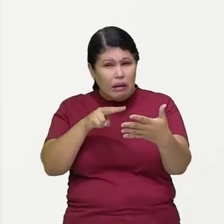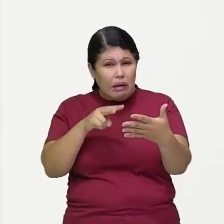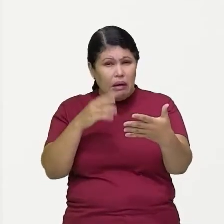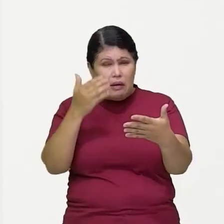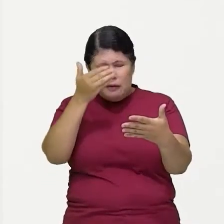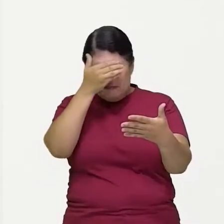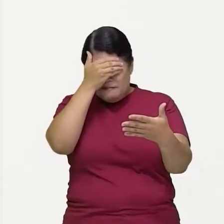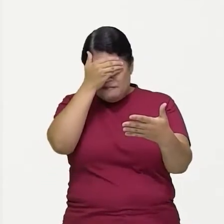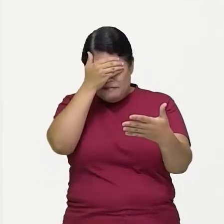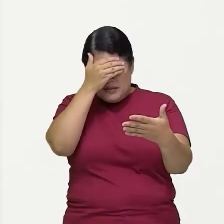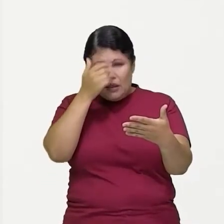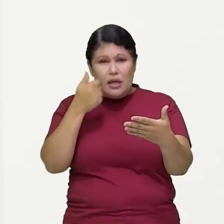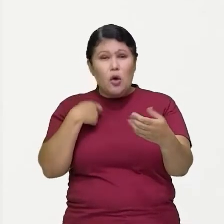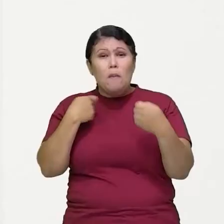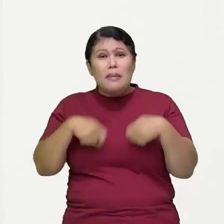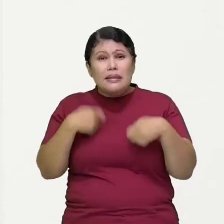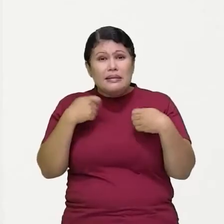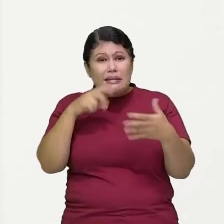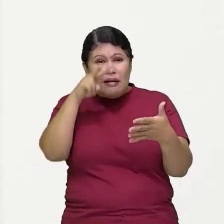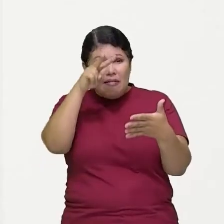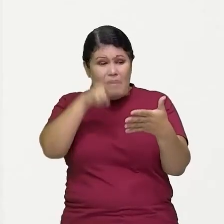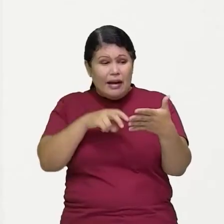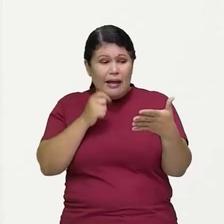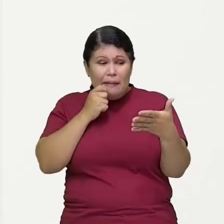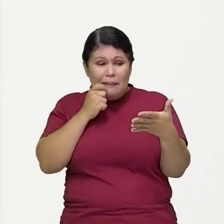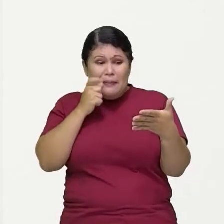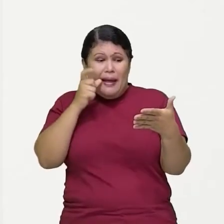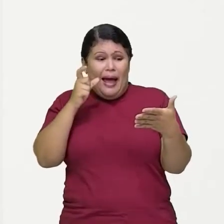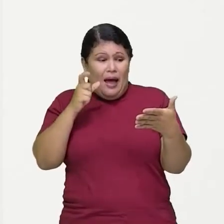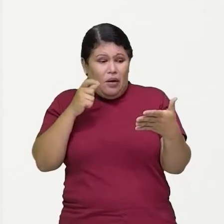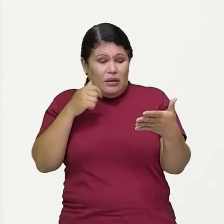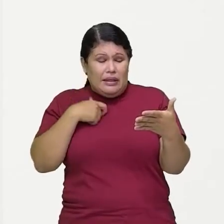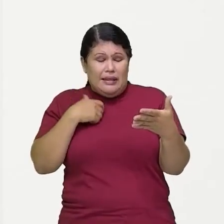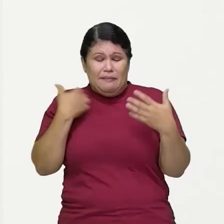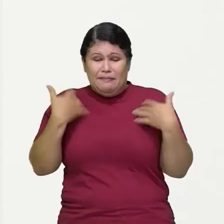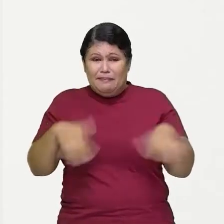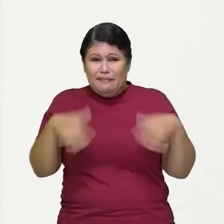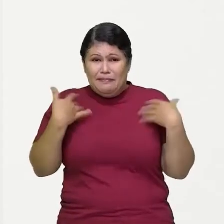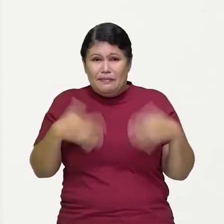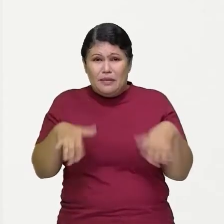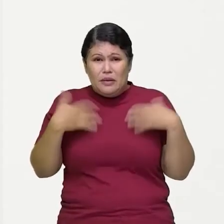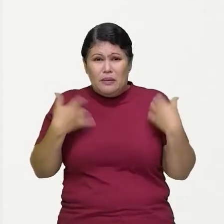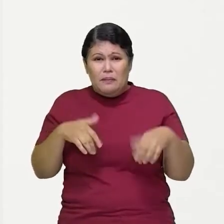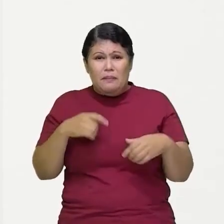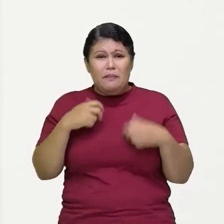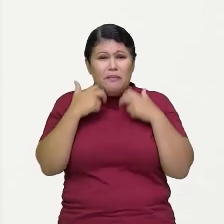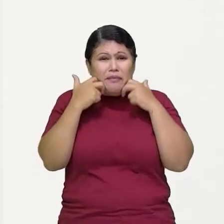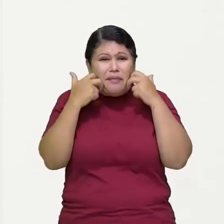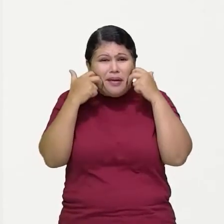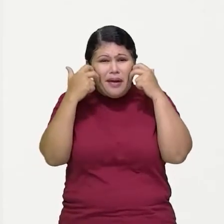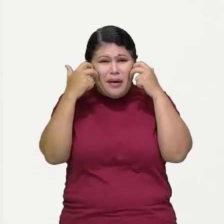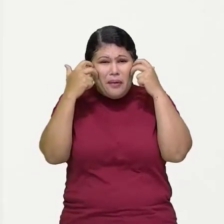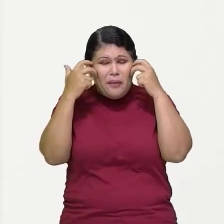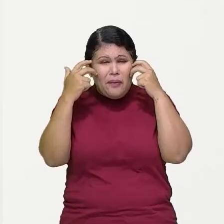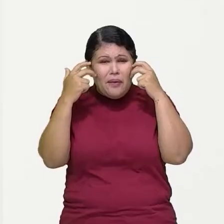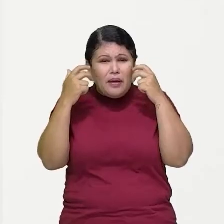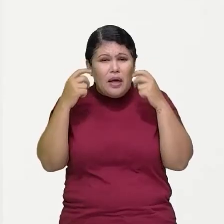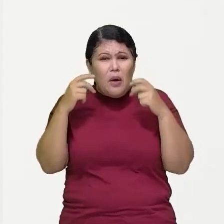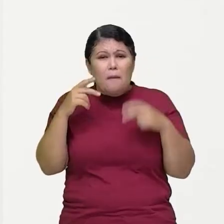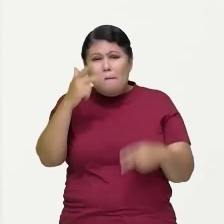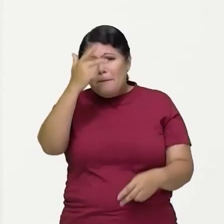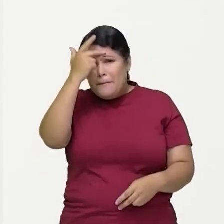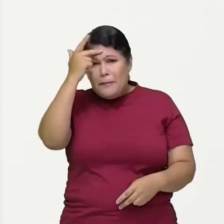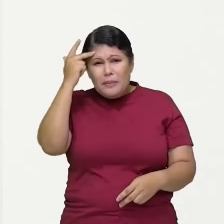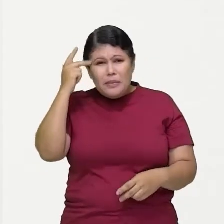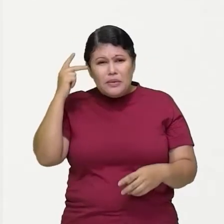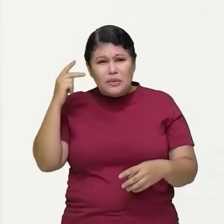elas. E se eu tinha de ler em voz alta, era horrível. Eu morria de vergonha. Tinha certeza de que